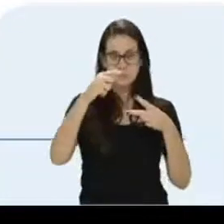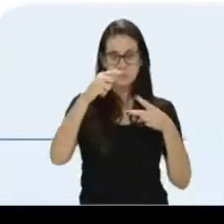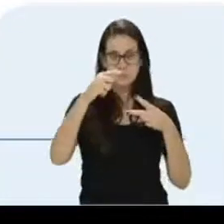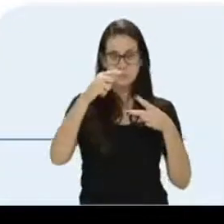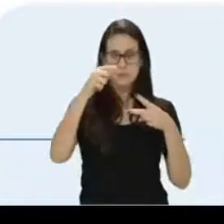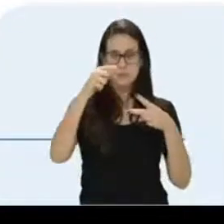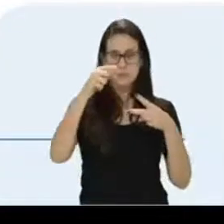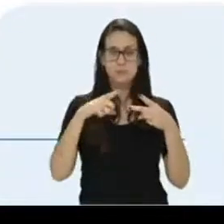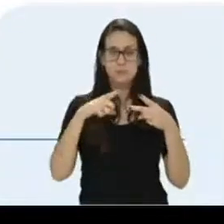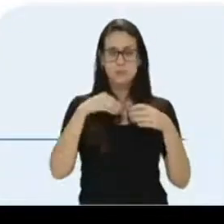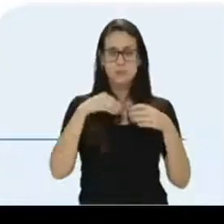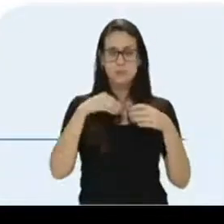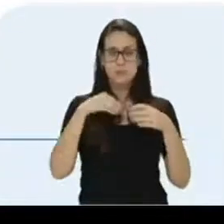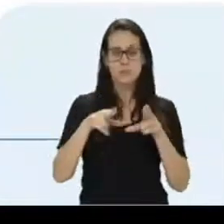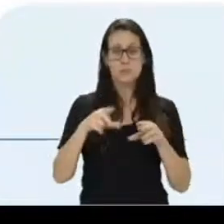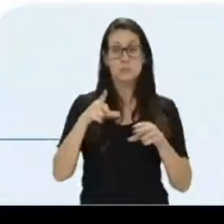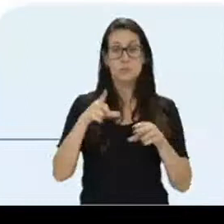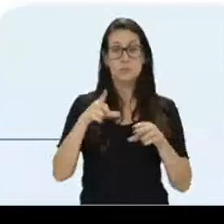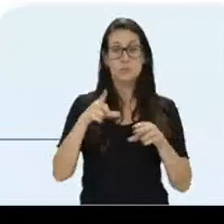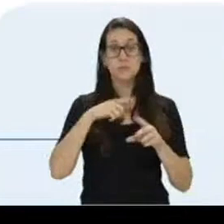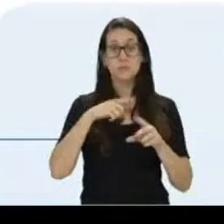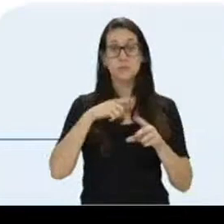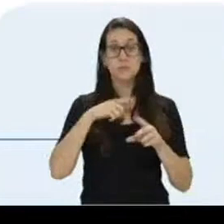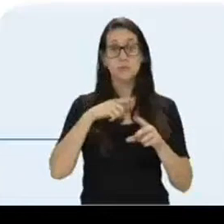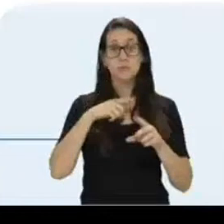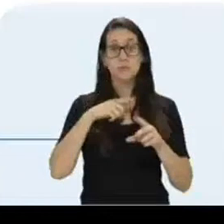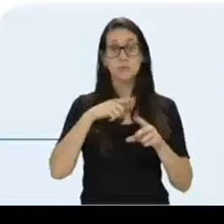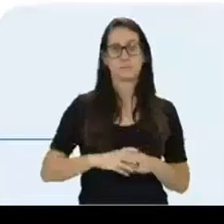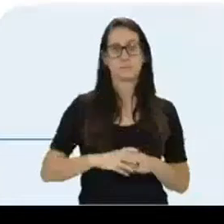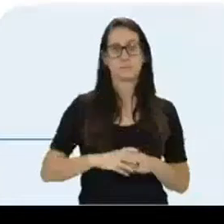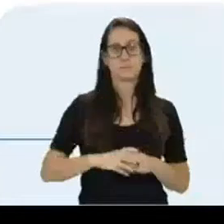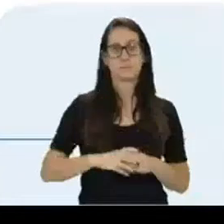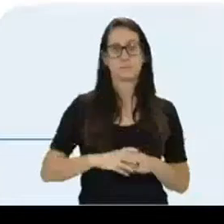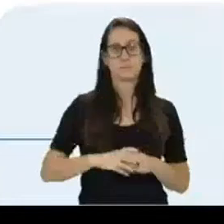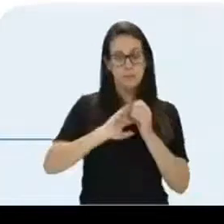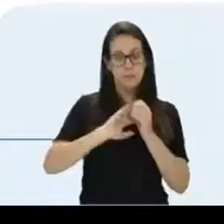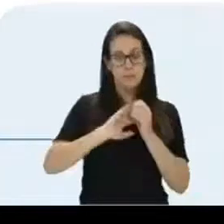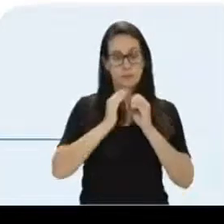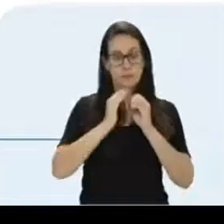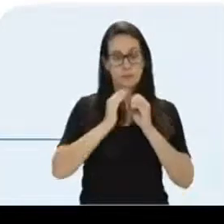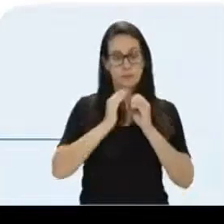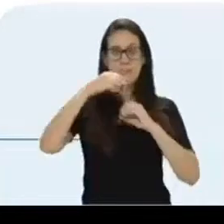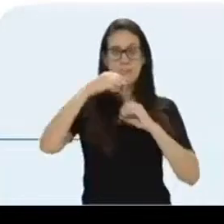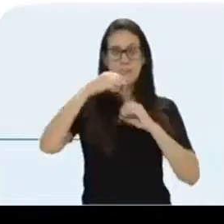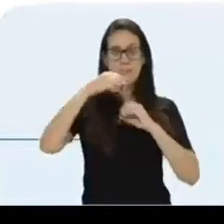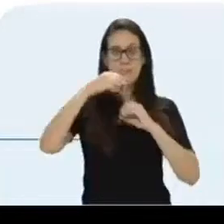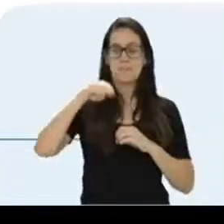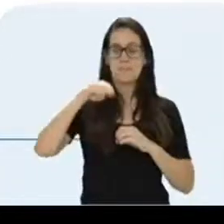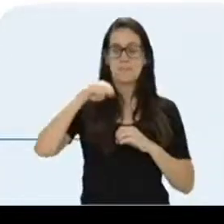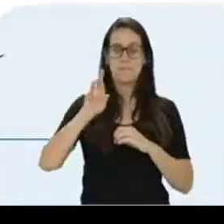nós temos a membrana celular, o citoplasma,